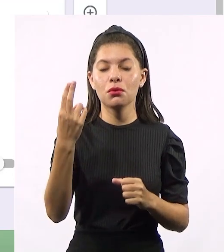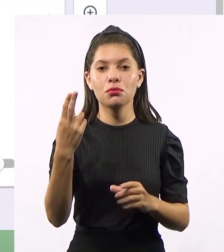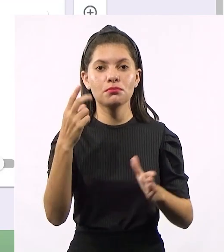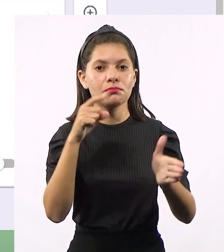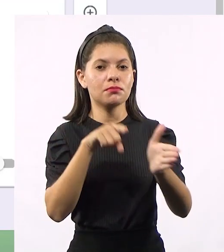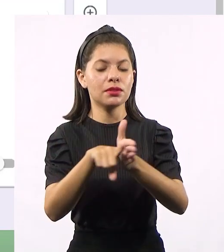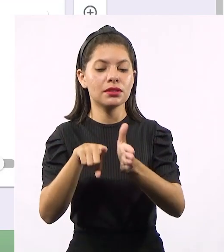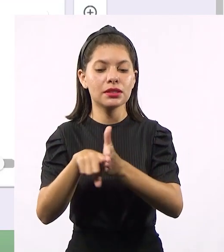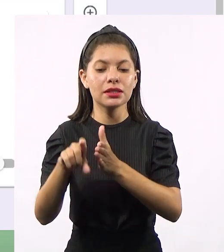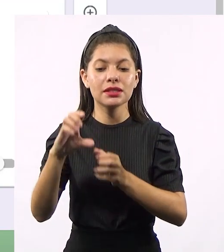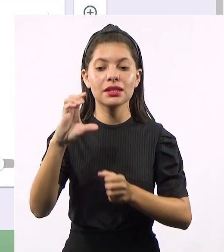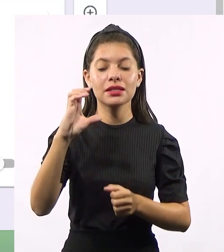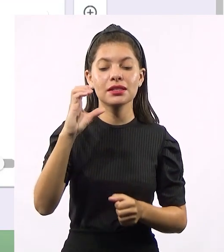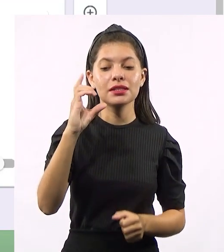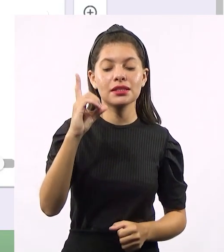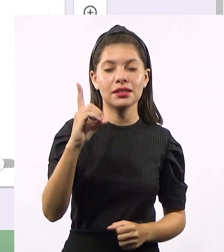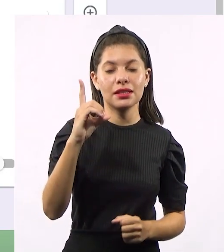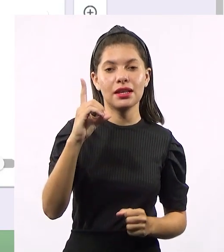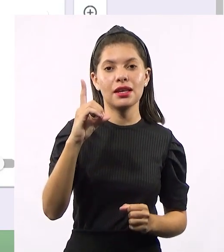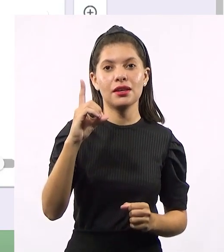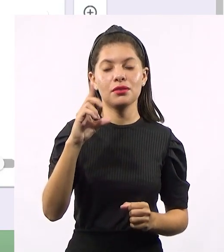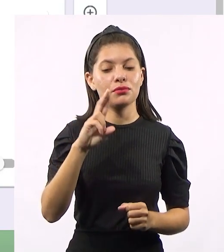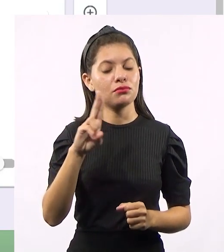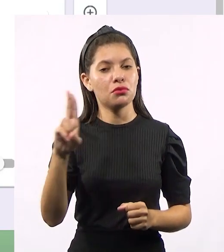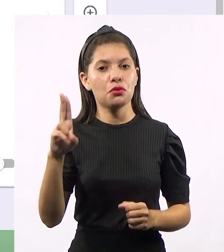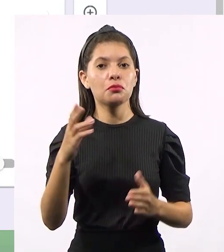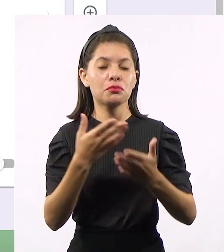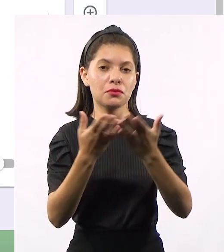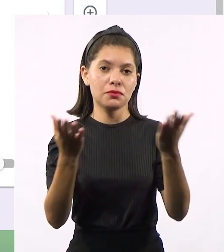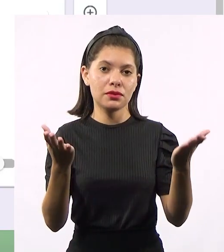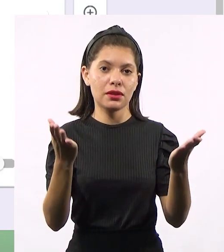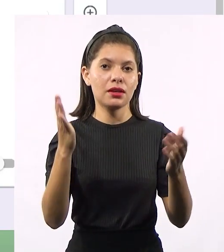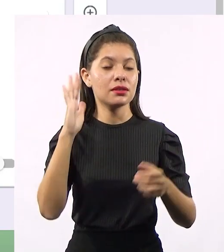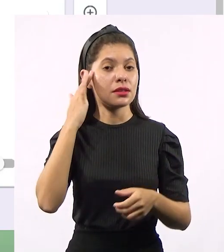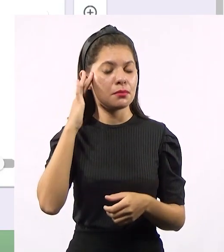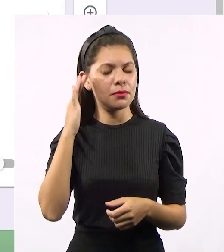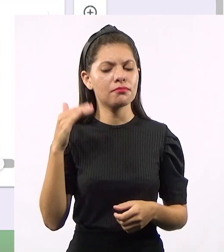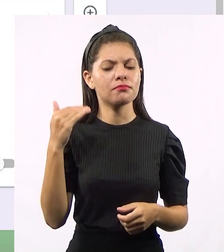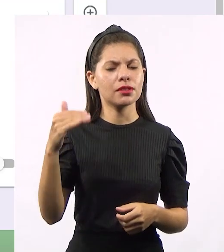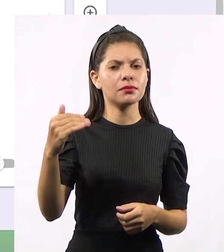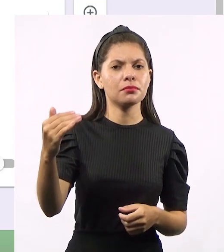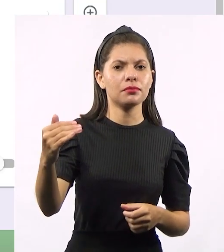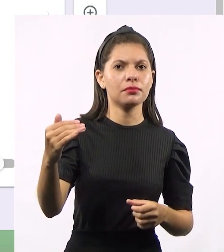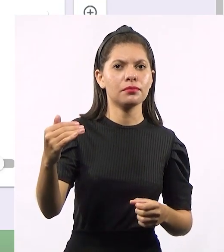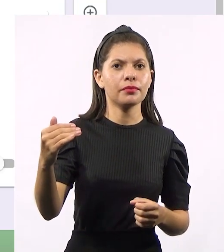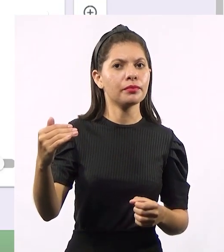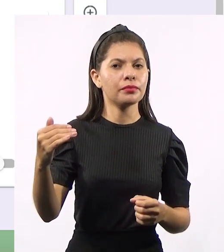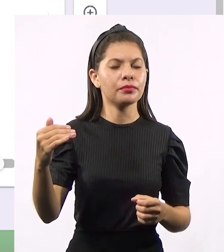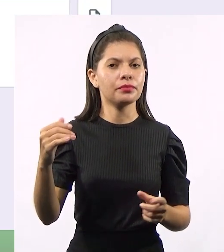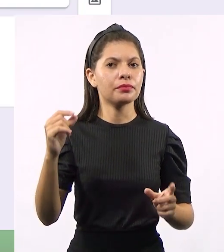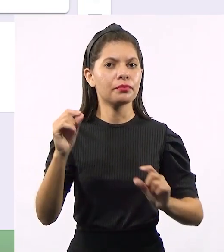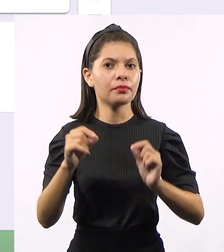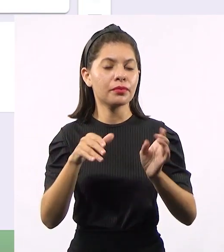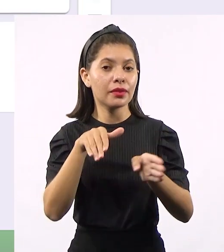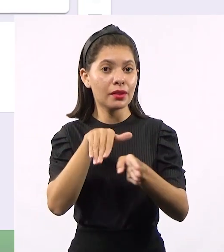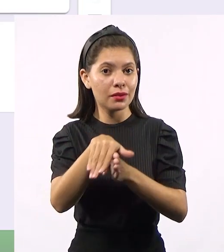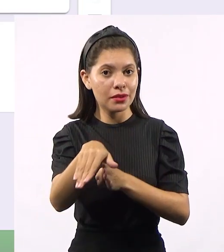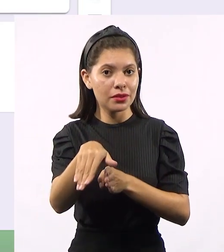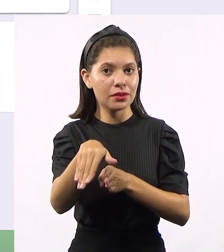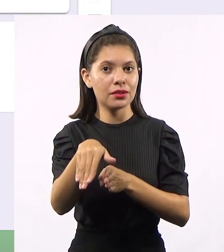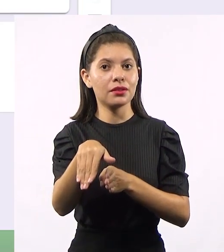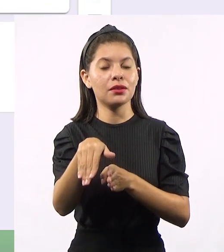que você identifique ele posteriormente. Automaticamente ele já sugere o título do formulário com esse nome, mas eu